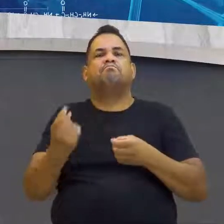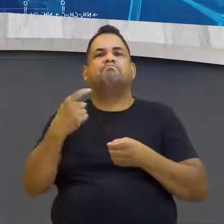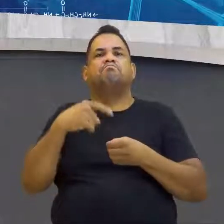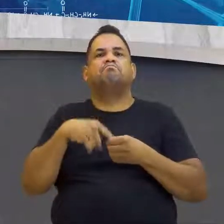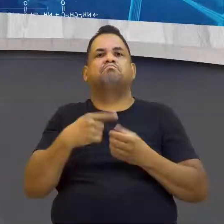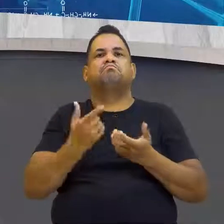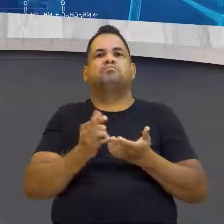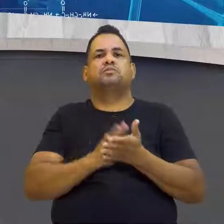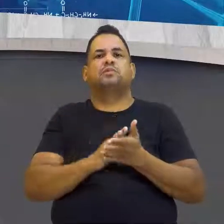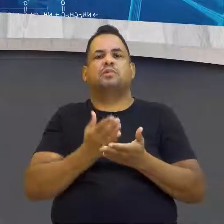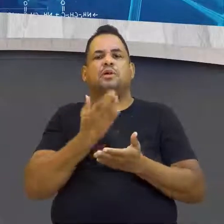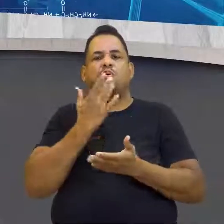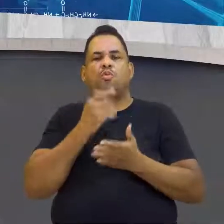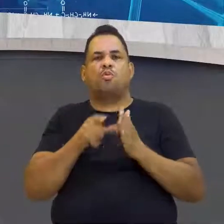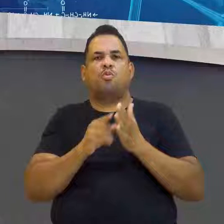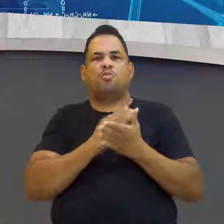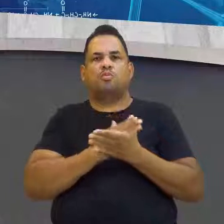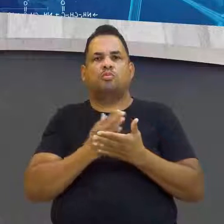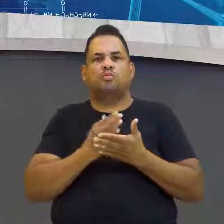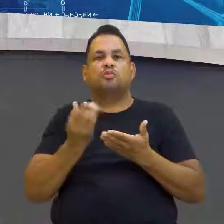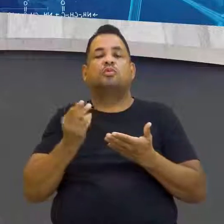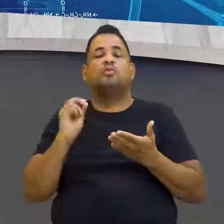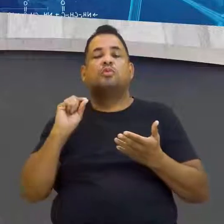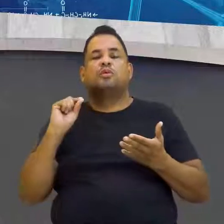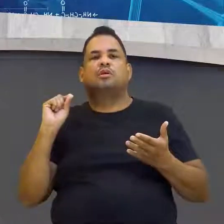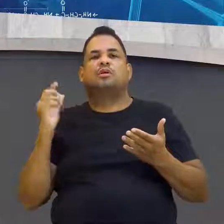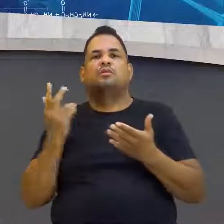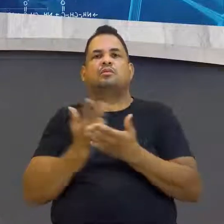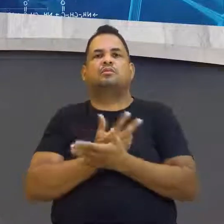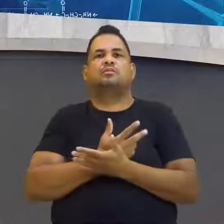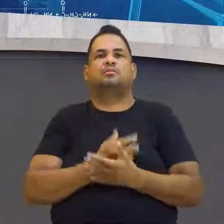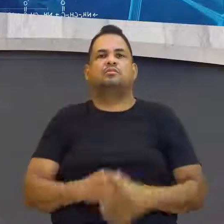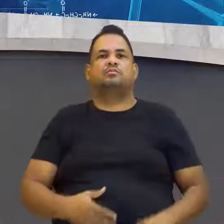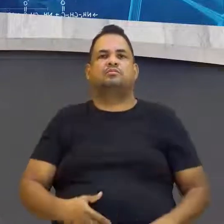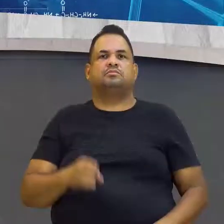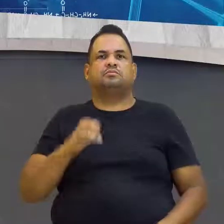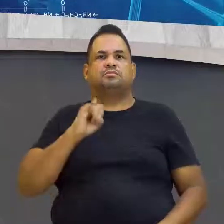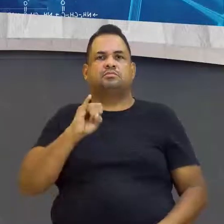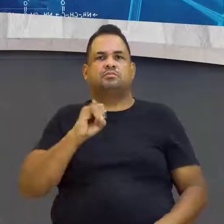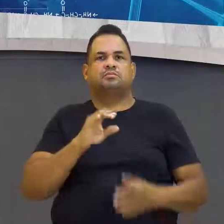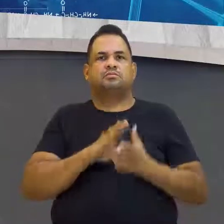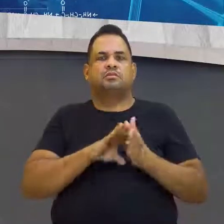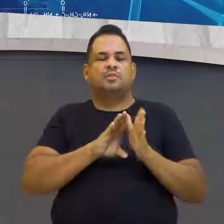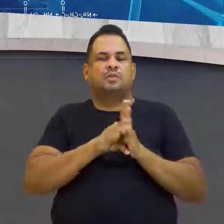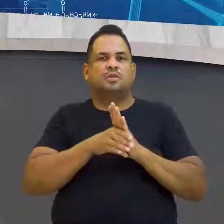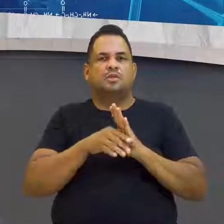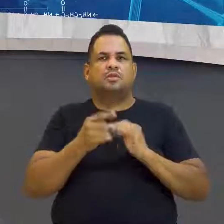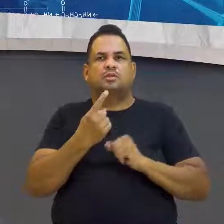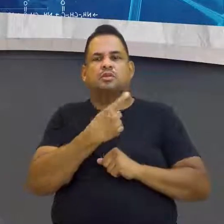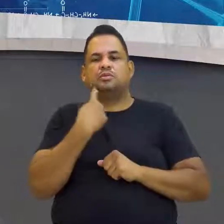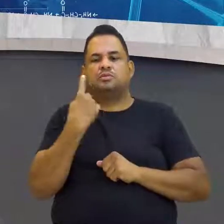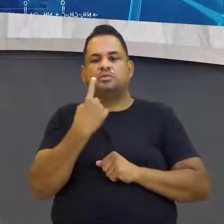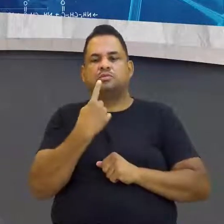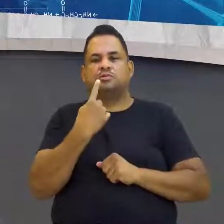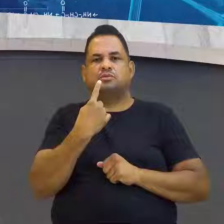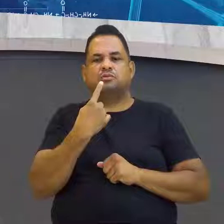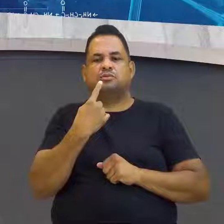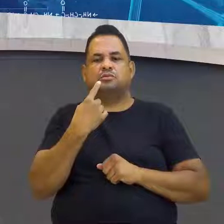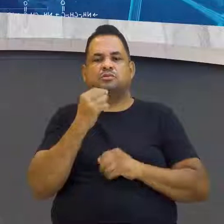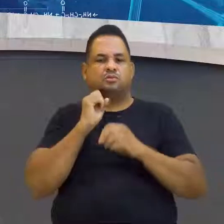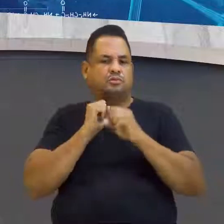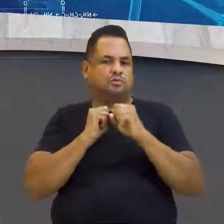coloração inicial. O que aconteceu ali? Se a gente for pegar os conceitos que nós trabalhamos na aula, nós